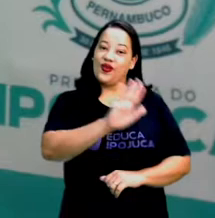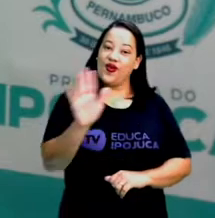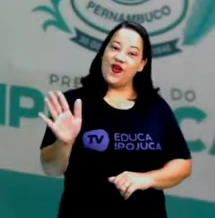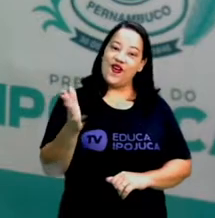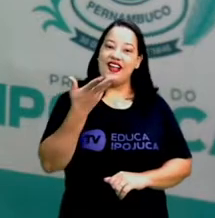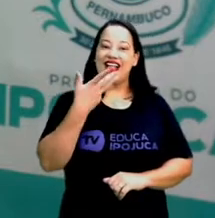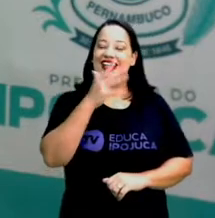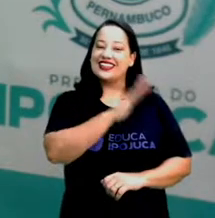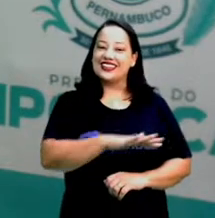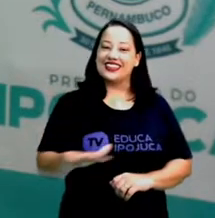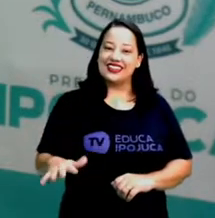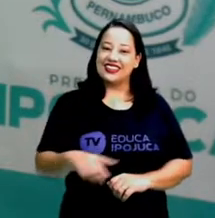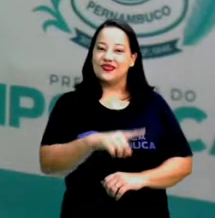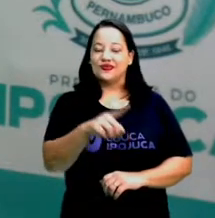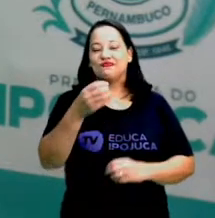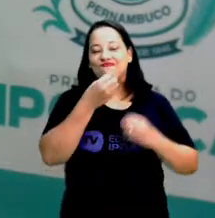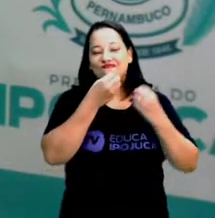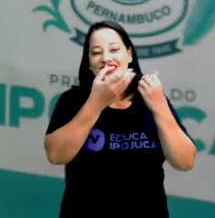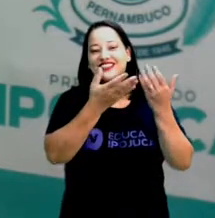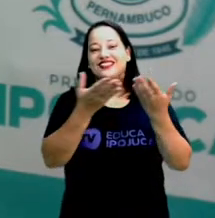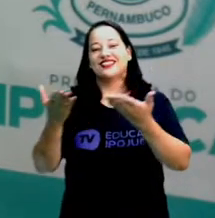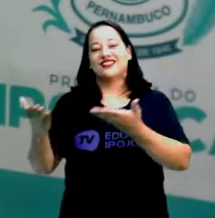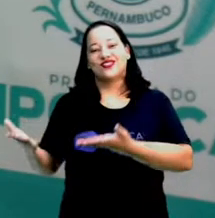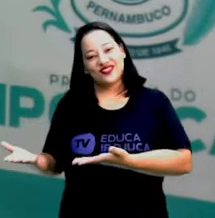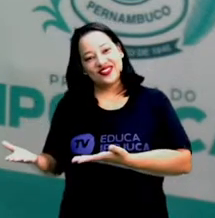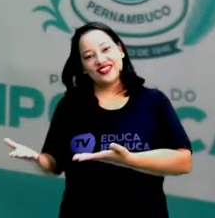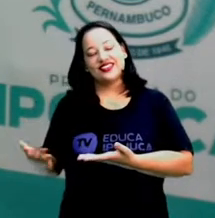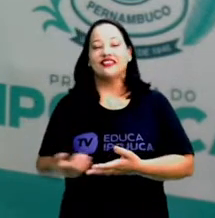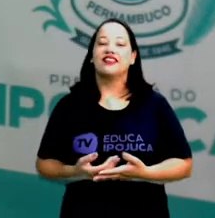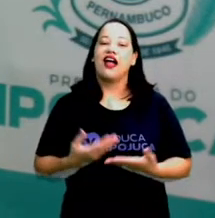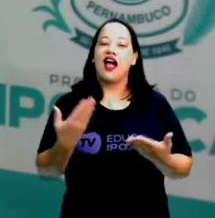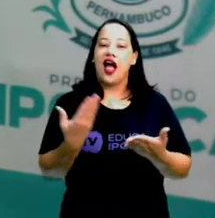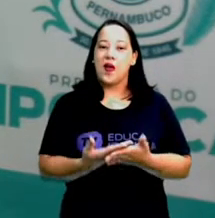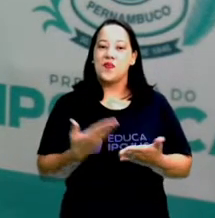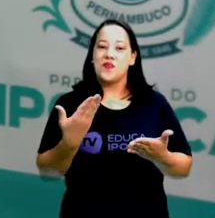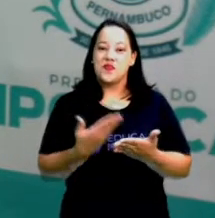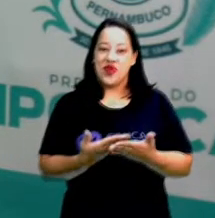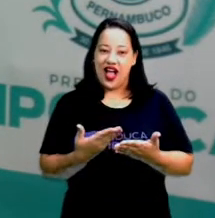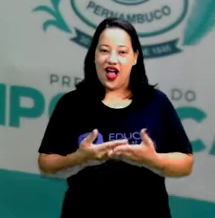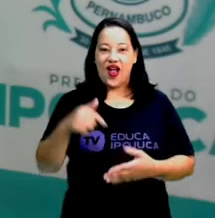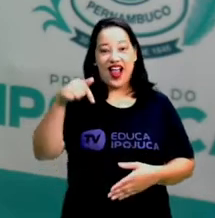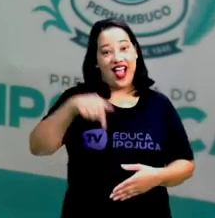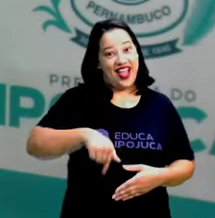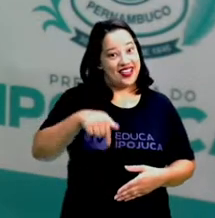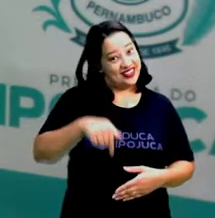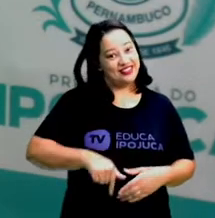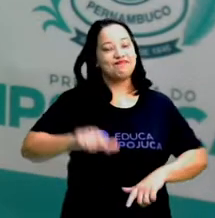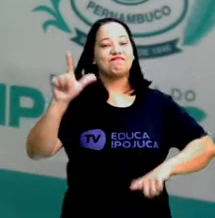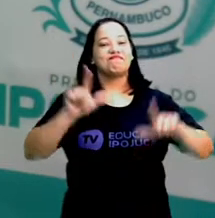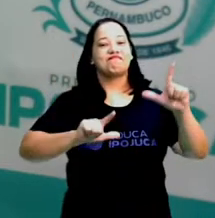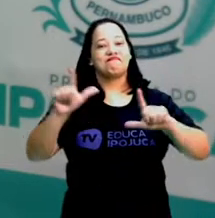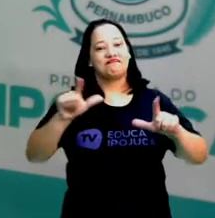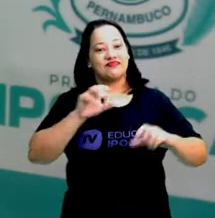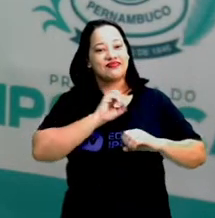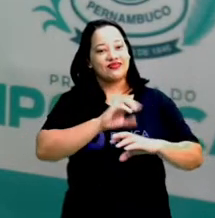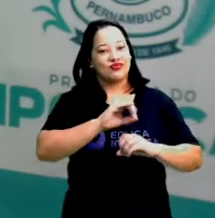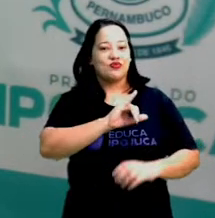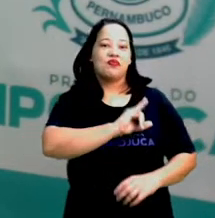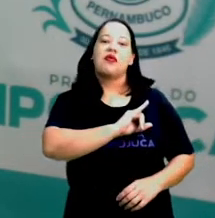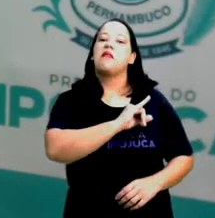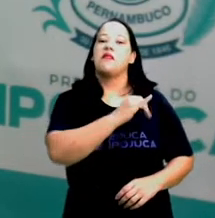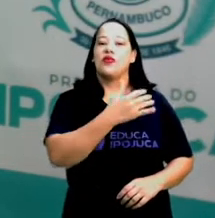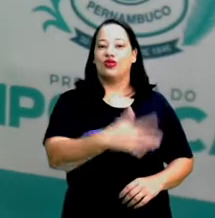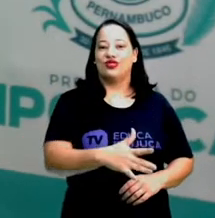Olá, crianças! Sejam todos bem-vindos a mais uma aula aqui na nossa TV Educa